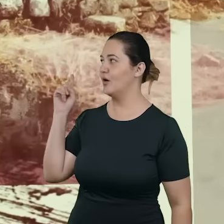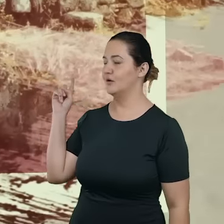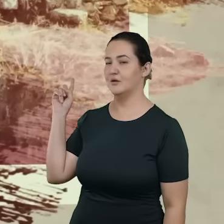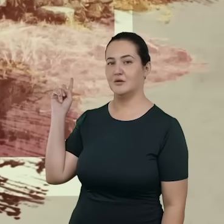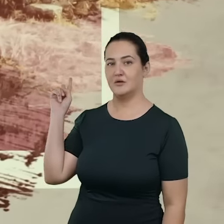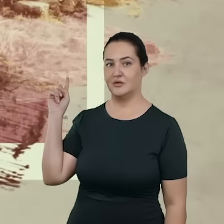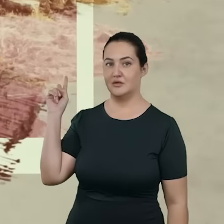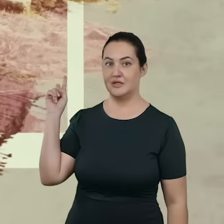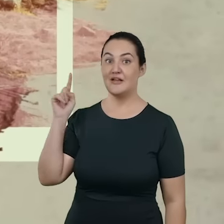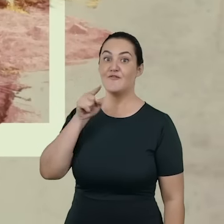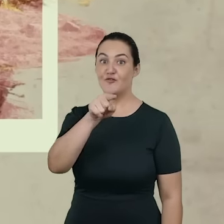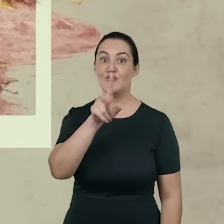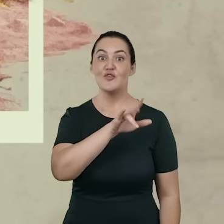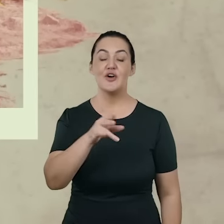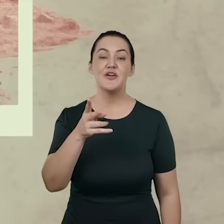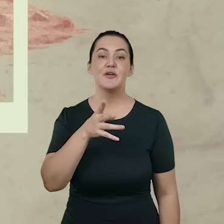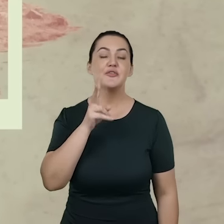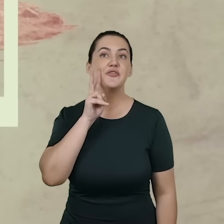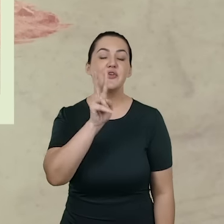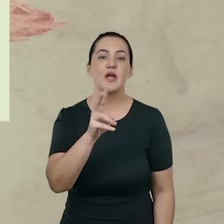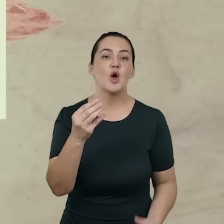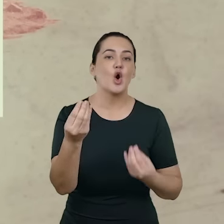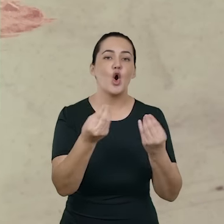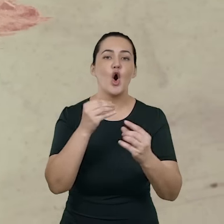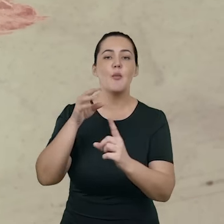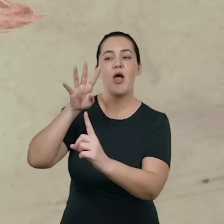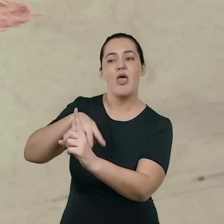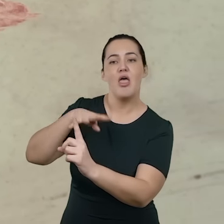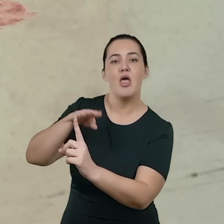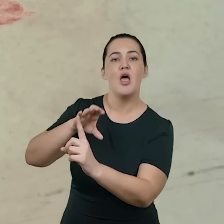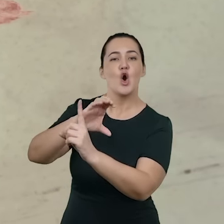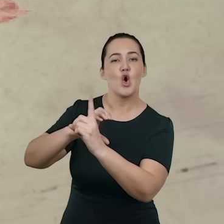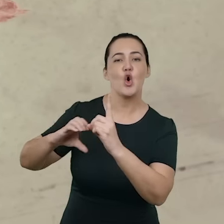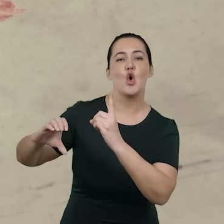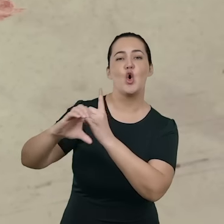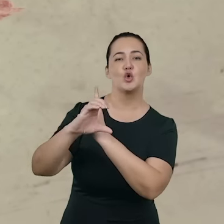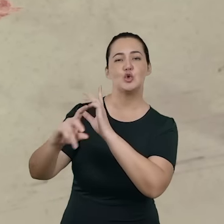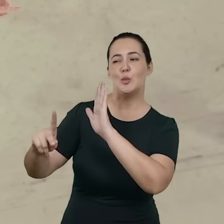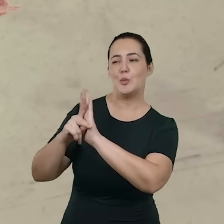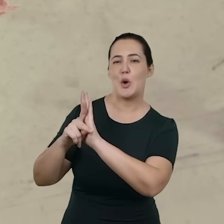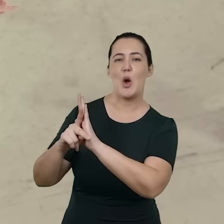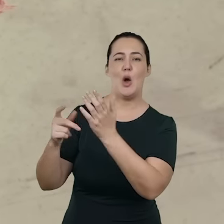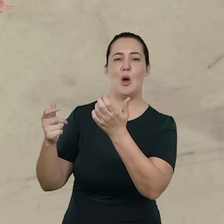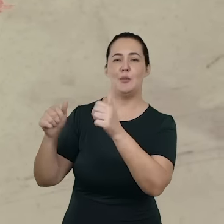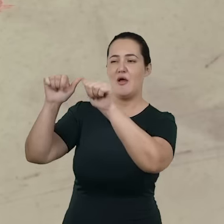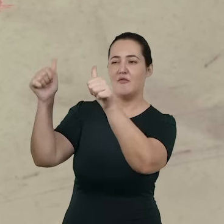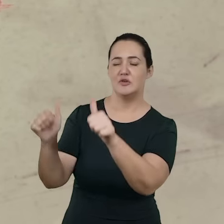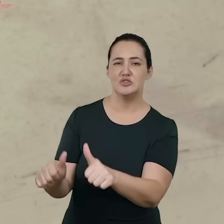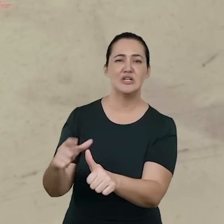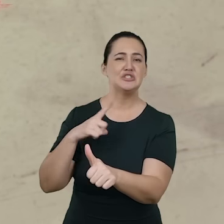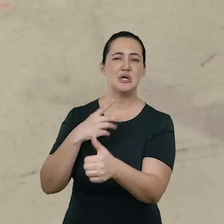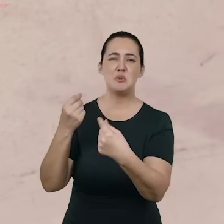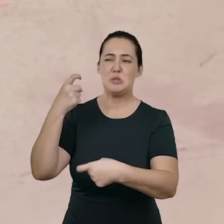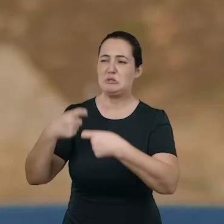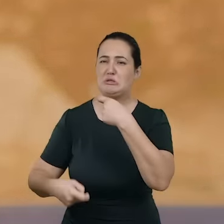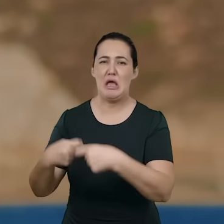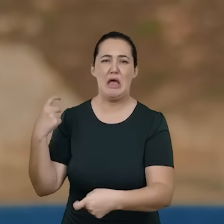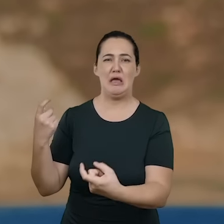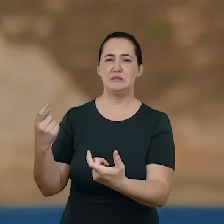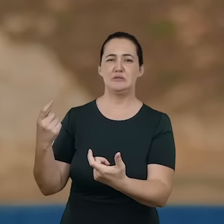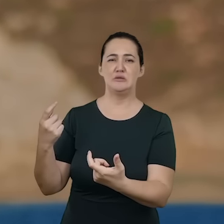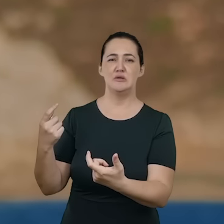naquela cidade. E você vai ver como o culto a Afrodite era promíscuo, cheio de coisas que eram contrárias